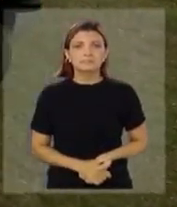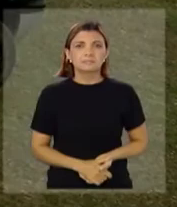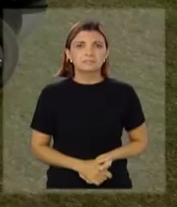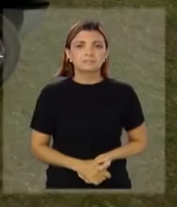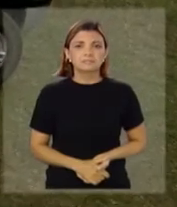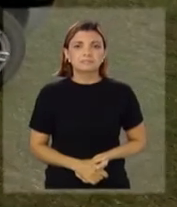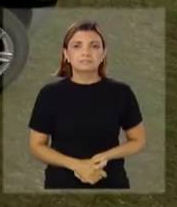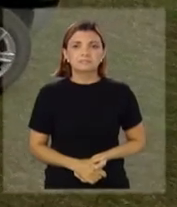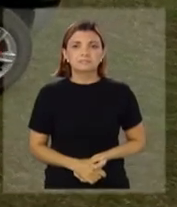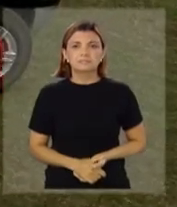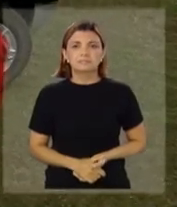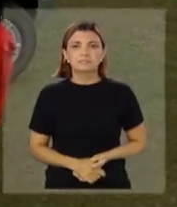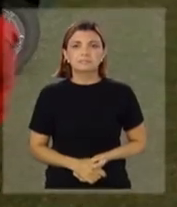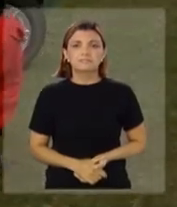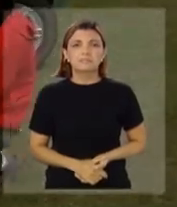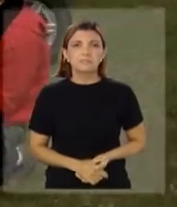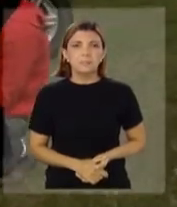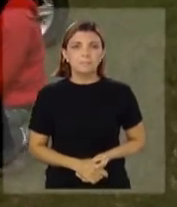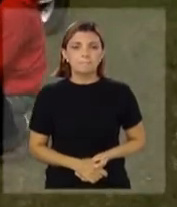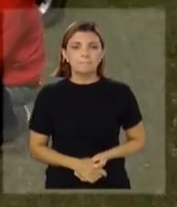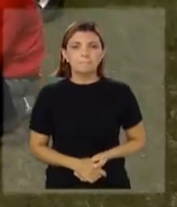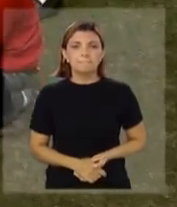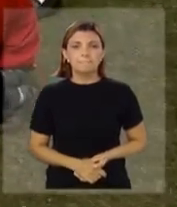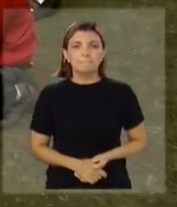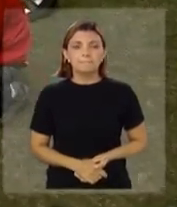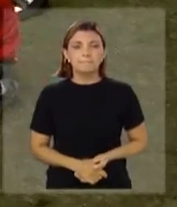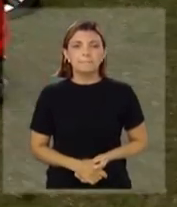Ah, pra ajudar, tá? Ufa!